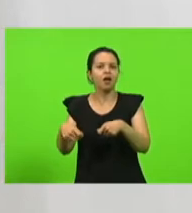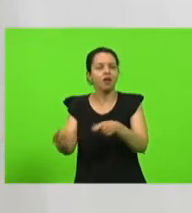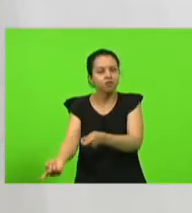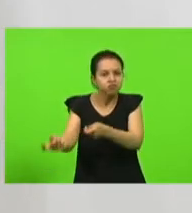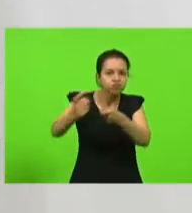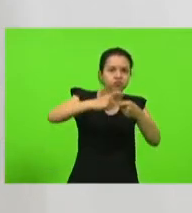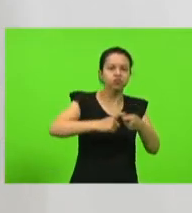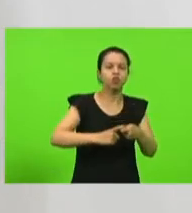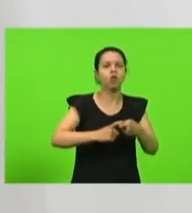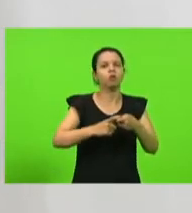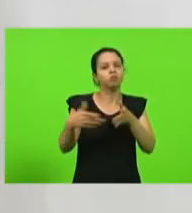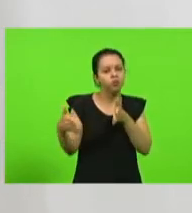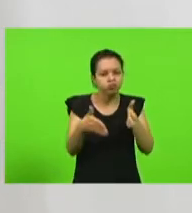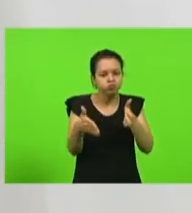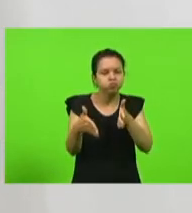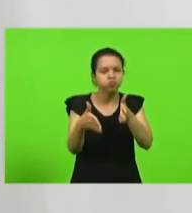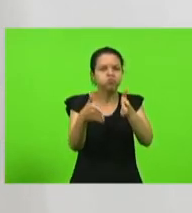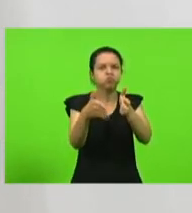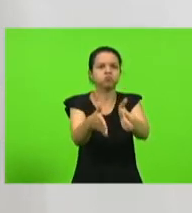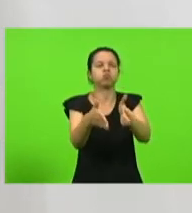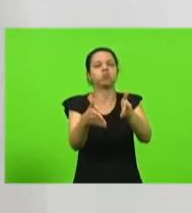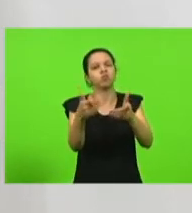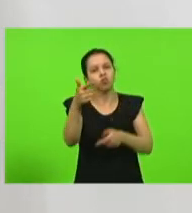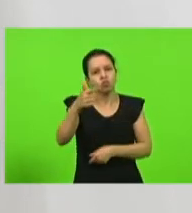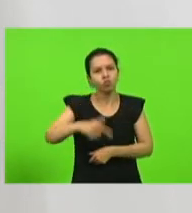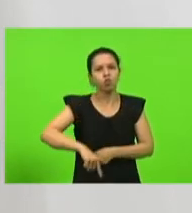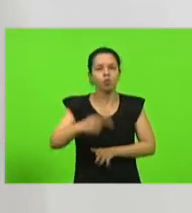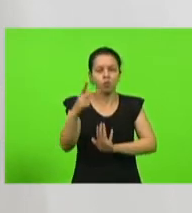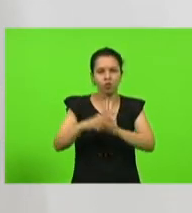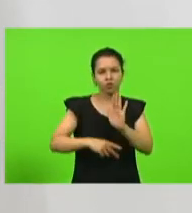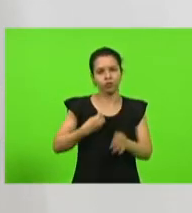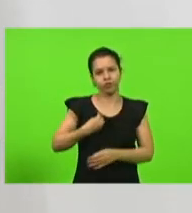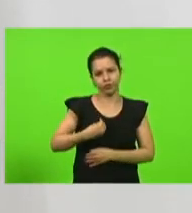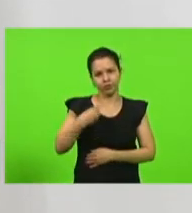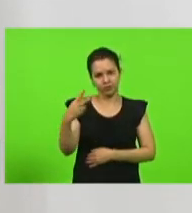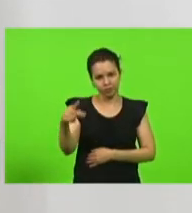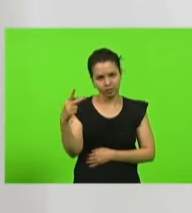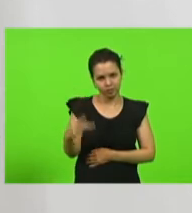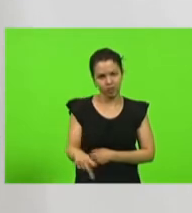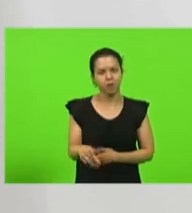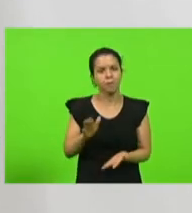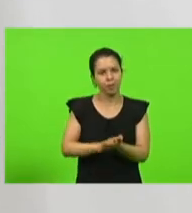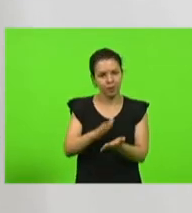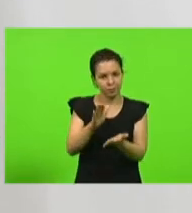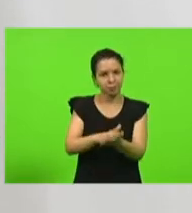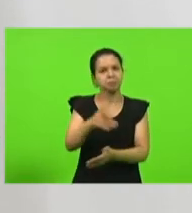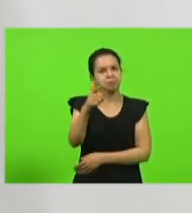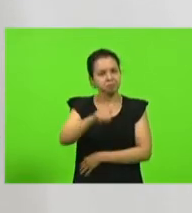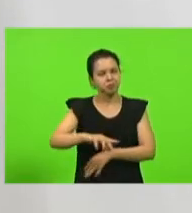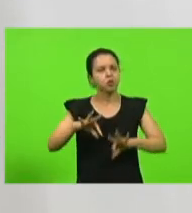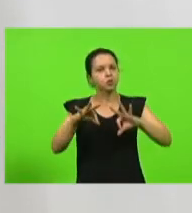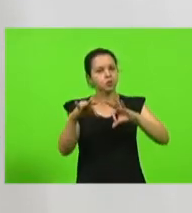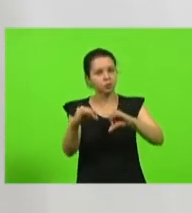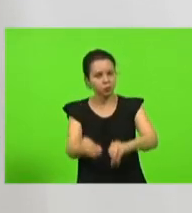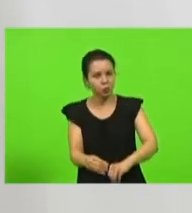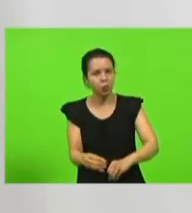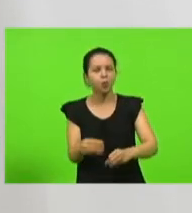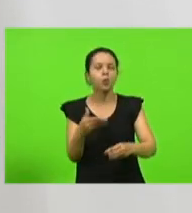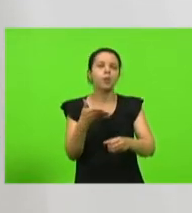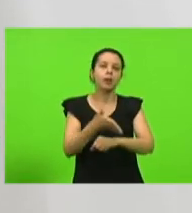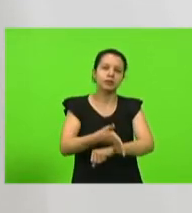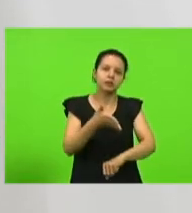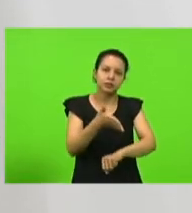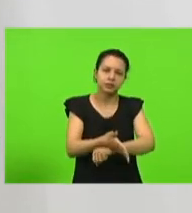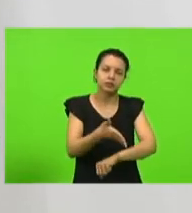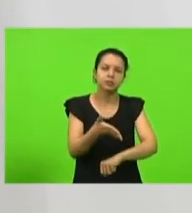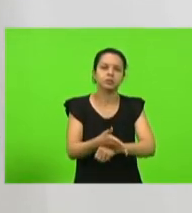redirecionar e se reencontrar no projeto de vida. Então, mais uma vez, parabéns a todos que fazem parte desta grande